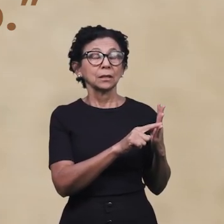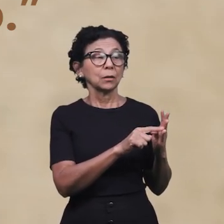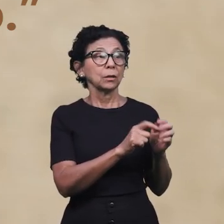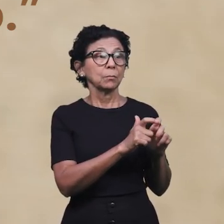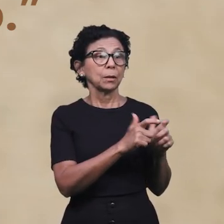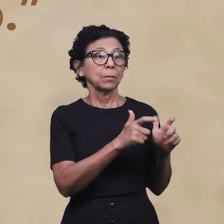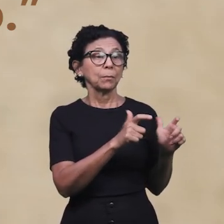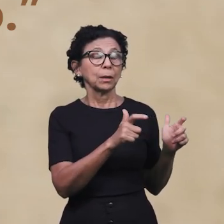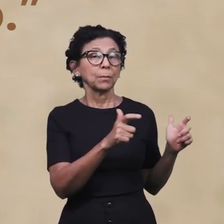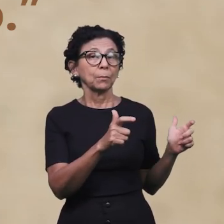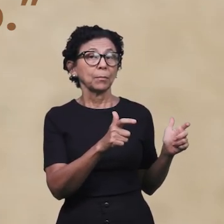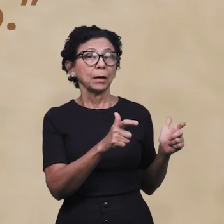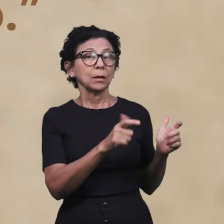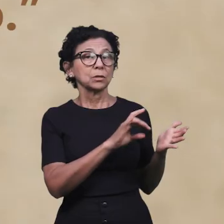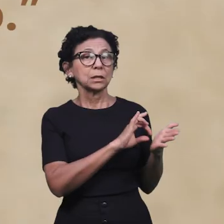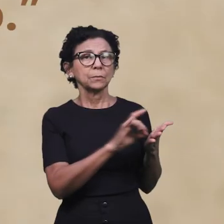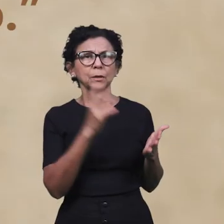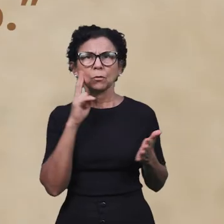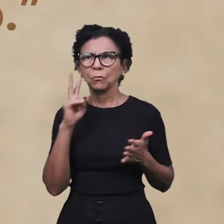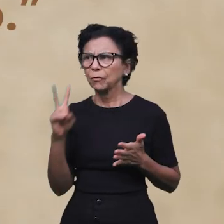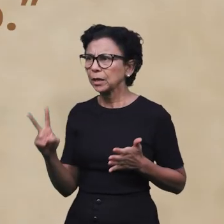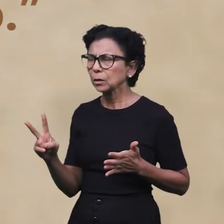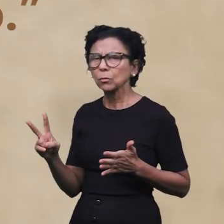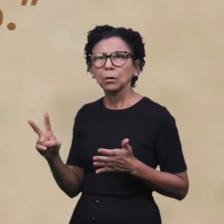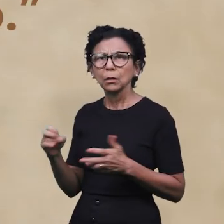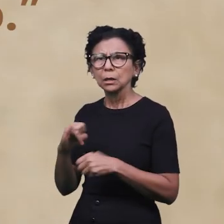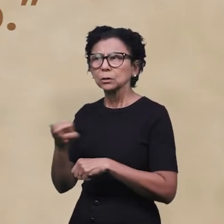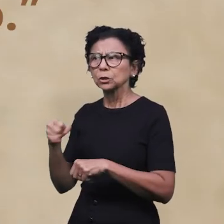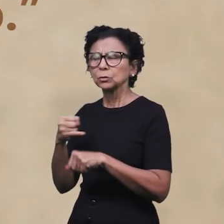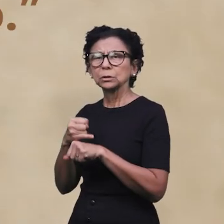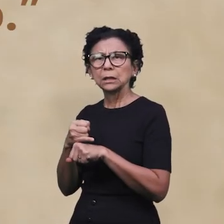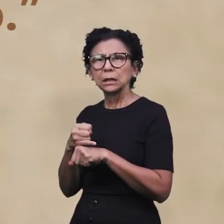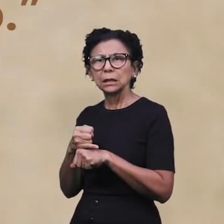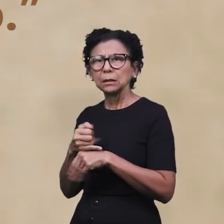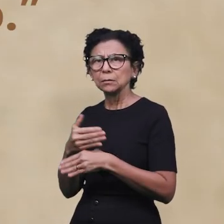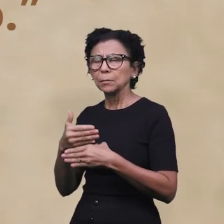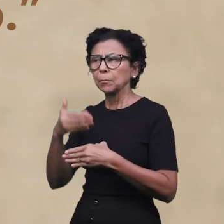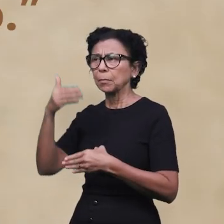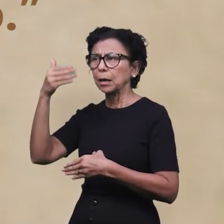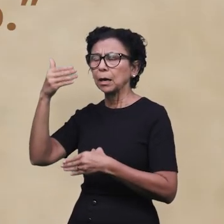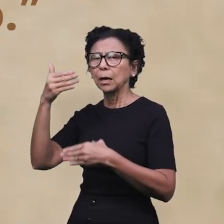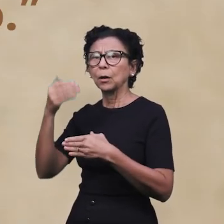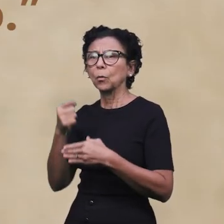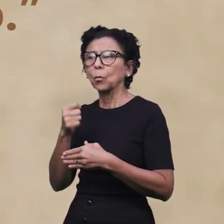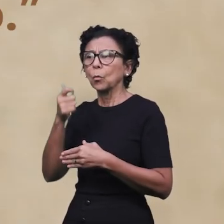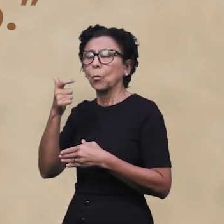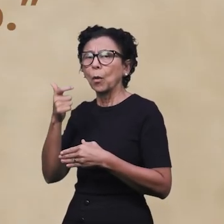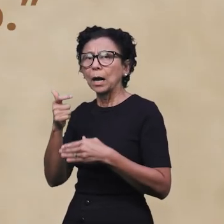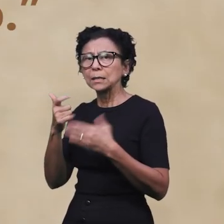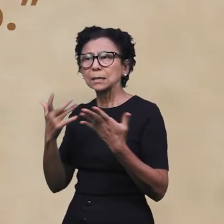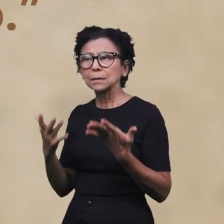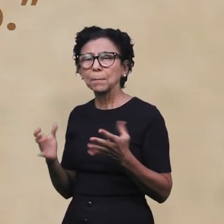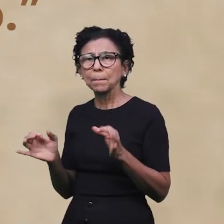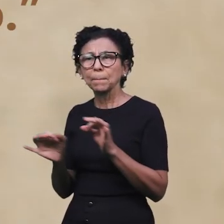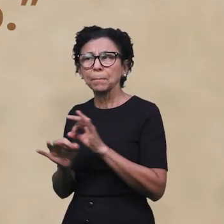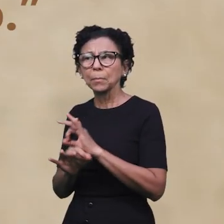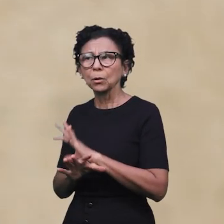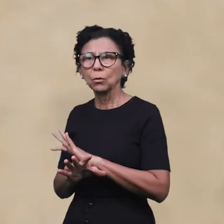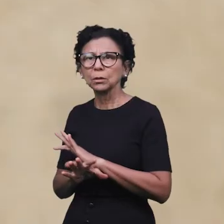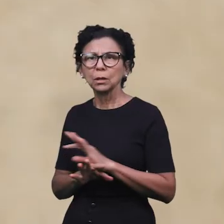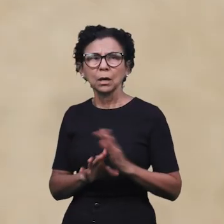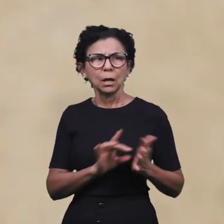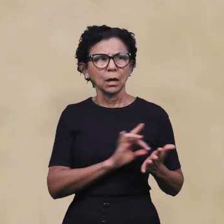que ia crescendo a reparação dos muros de Jerusalém, que já as roturas se começavam a tapar. Eles iraram-se